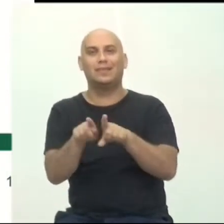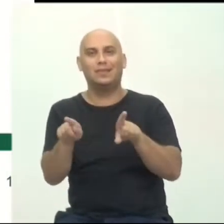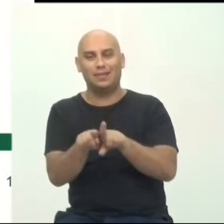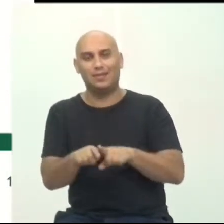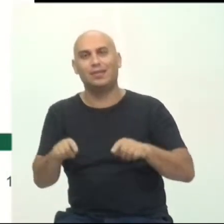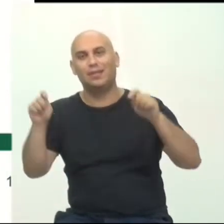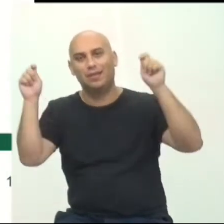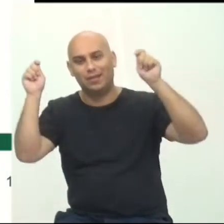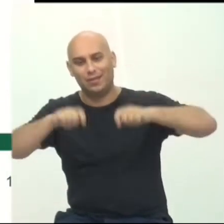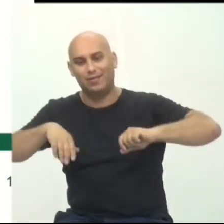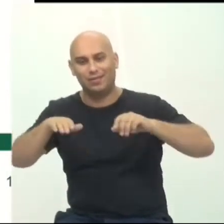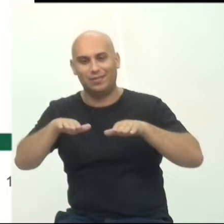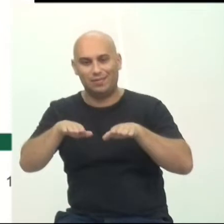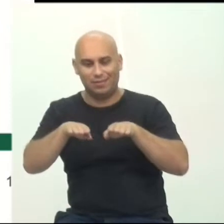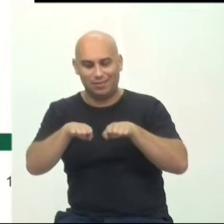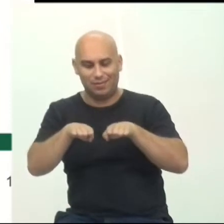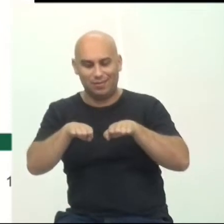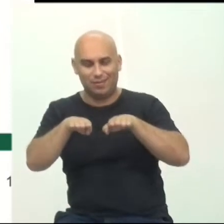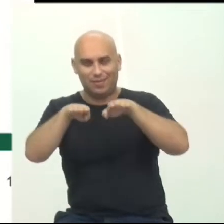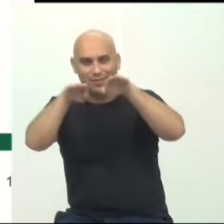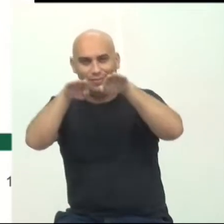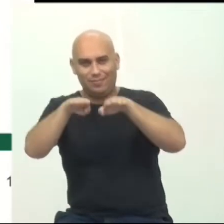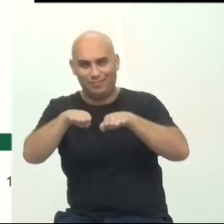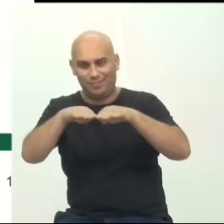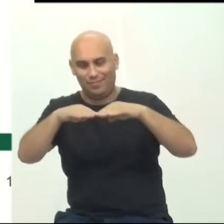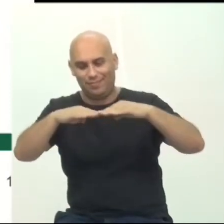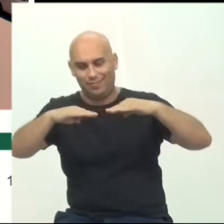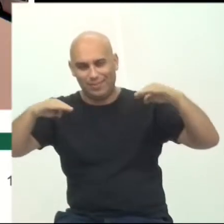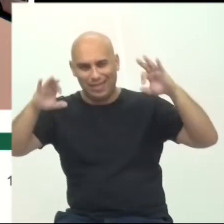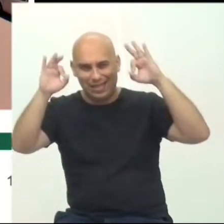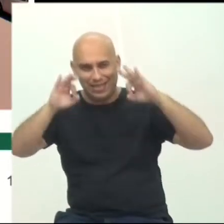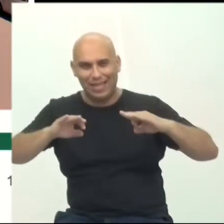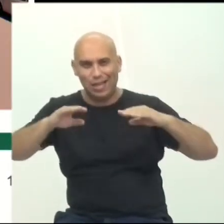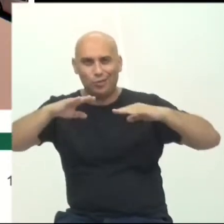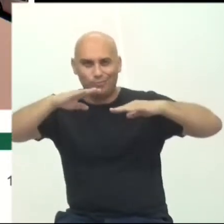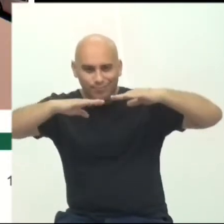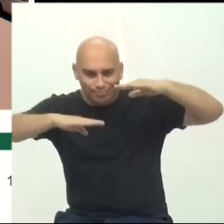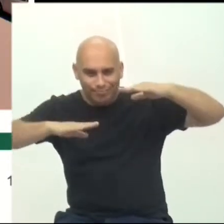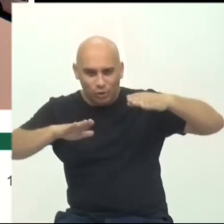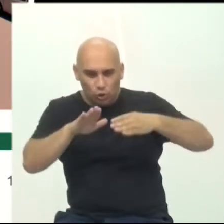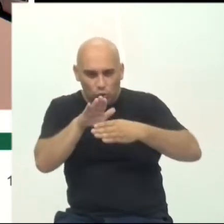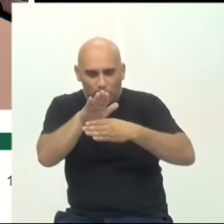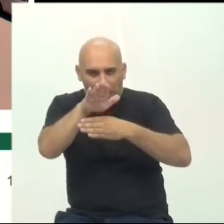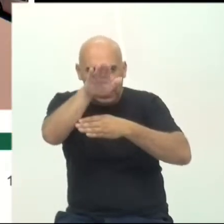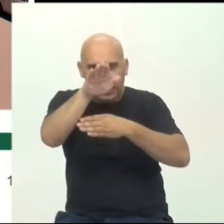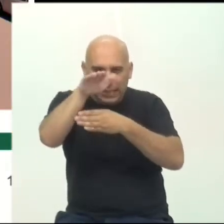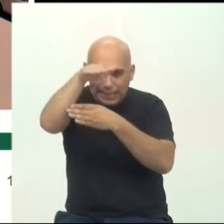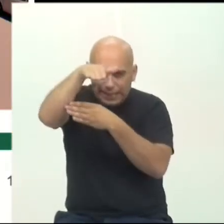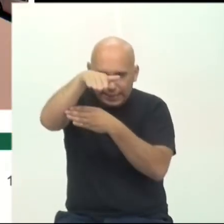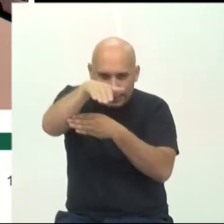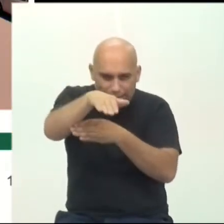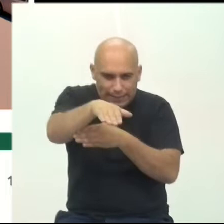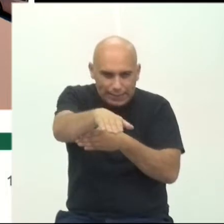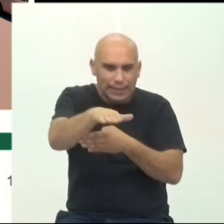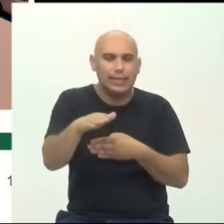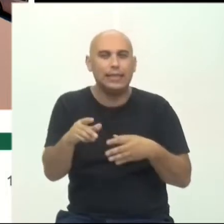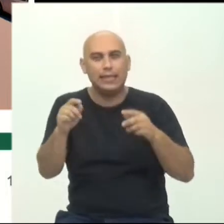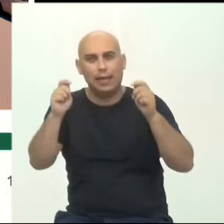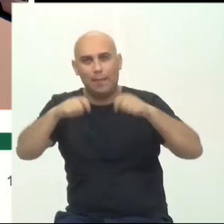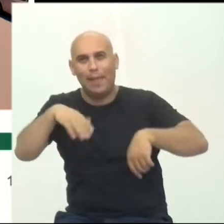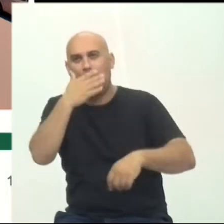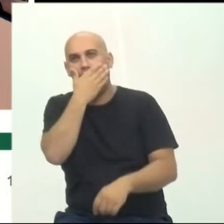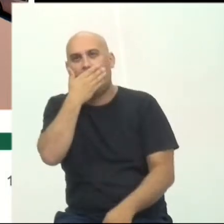todos os desníveis corretamente de acordo com as normas. Então, essa imagem mostra bem